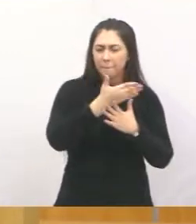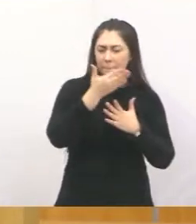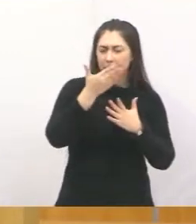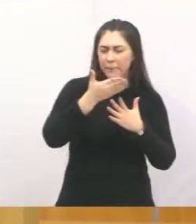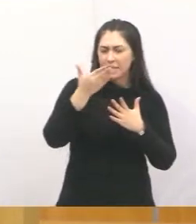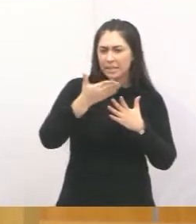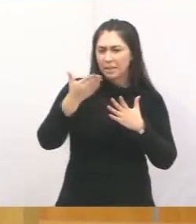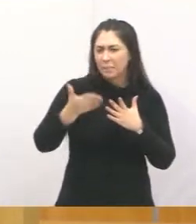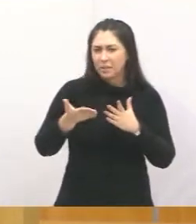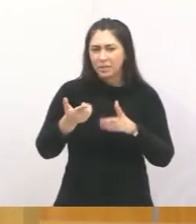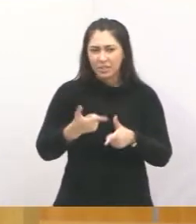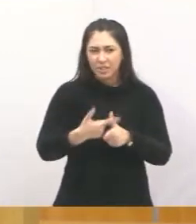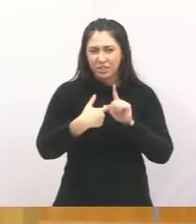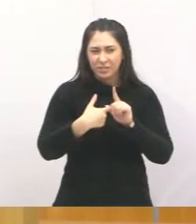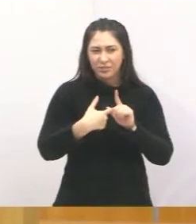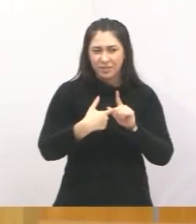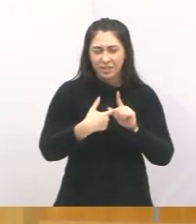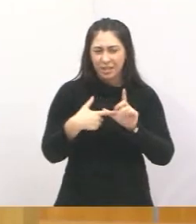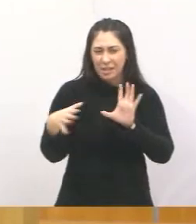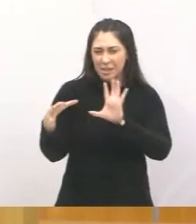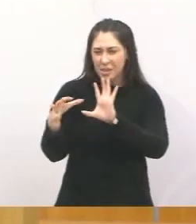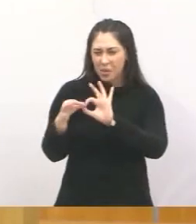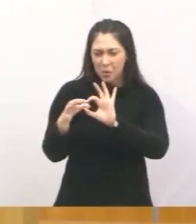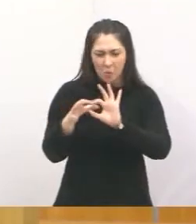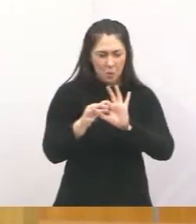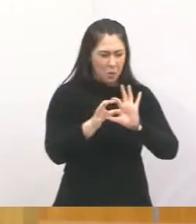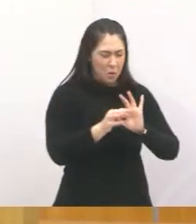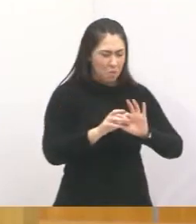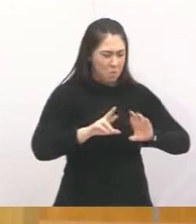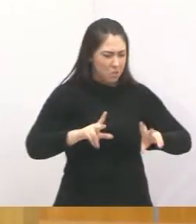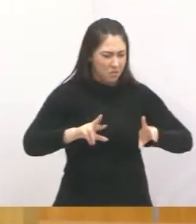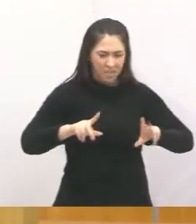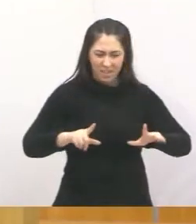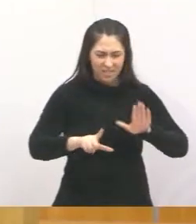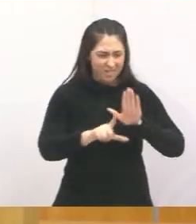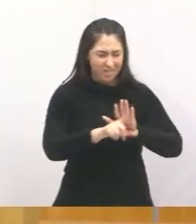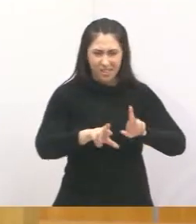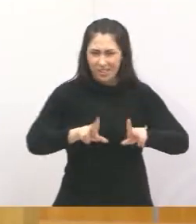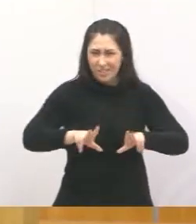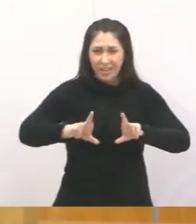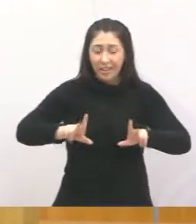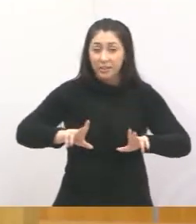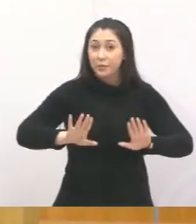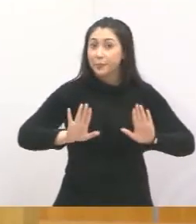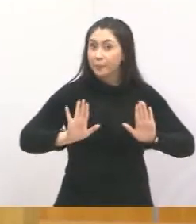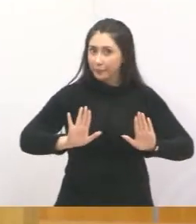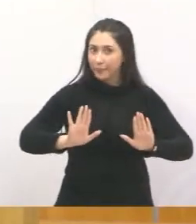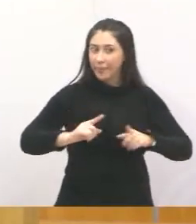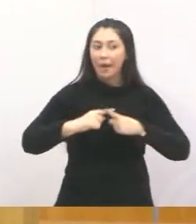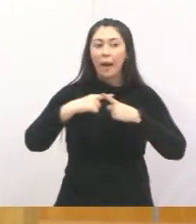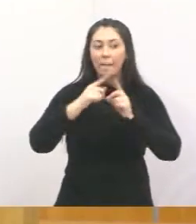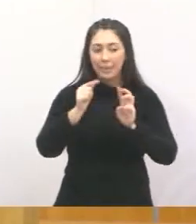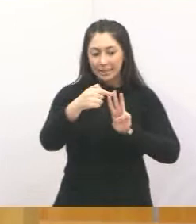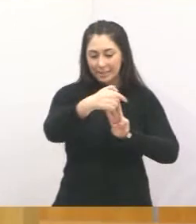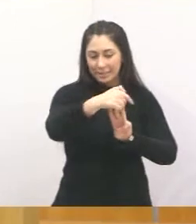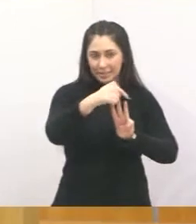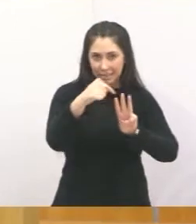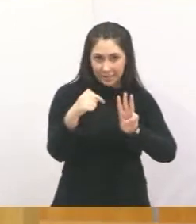do reparcelamento não tem conexão com as outras 2 leis, mas elas estão